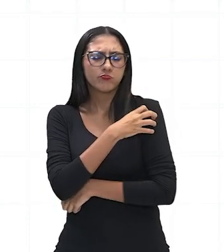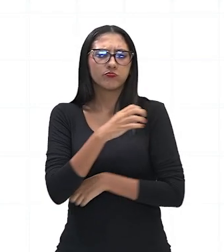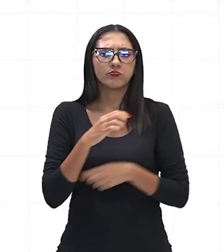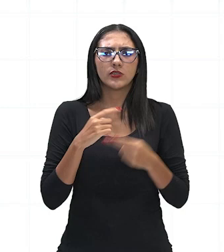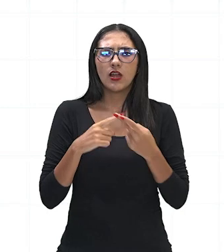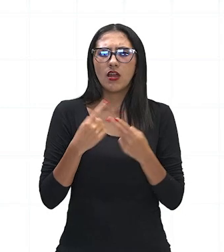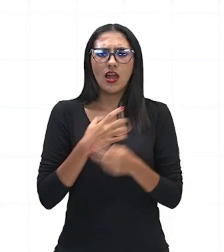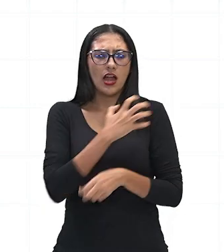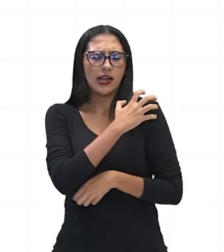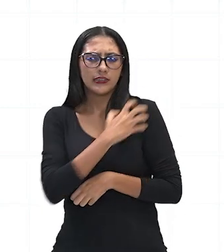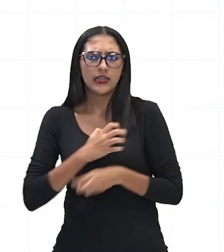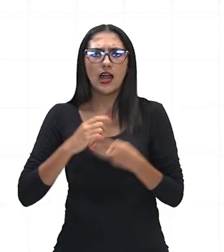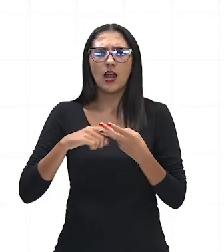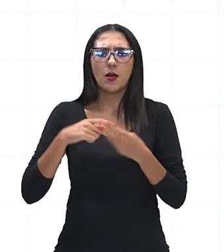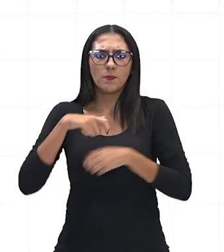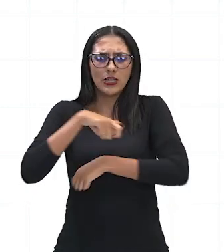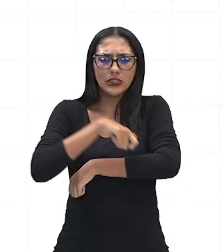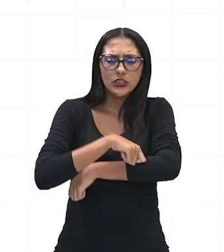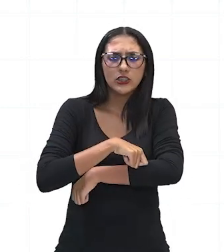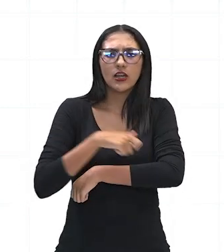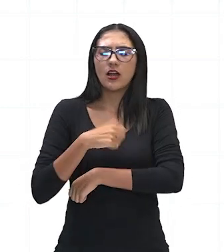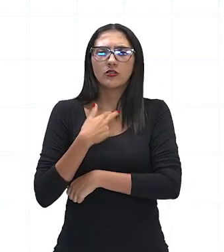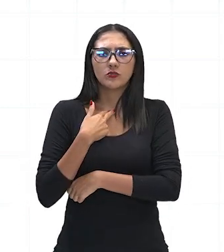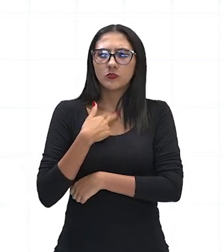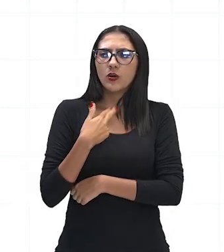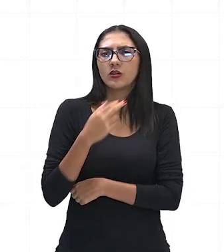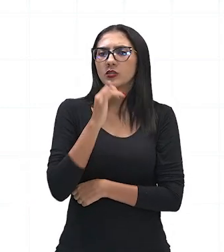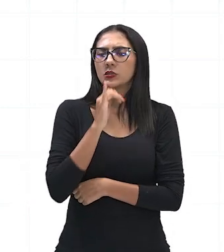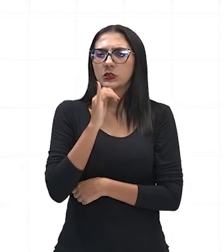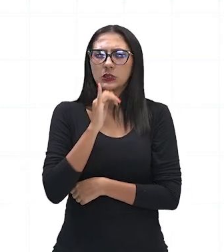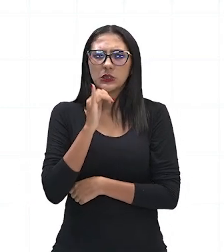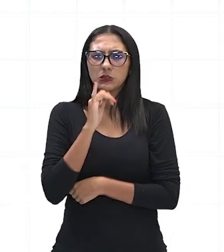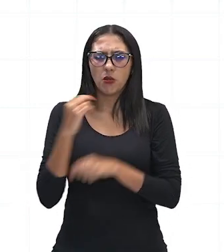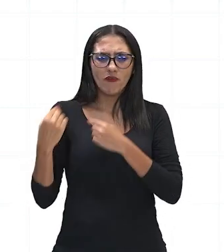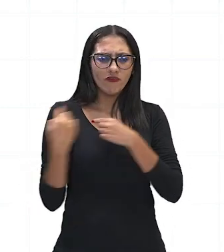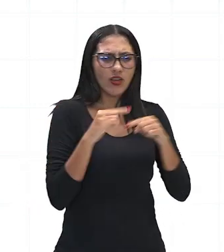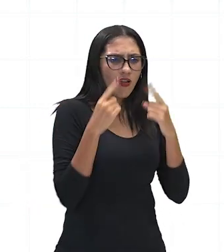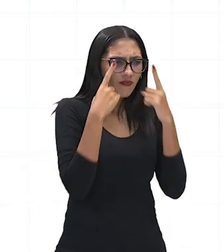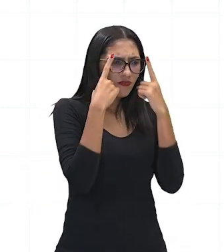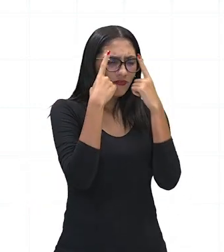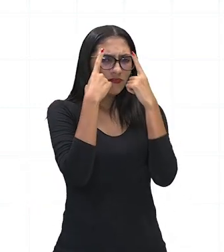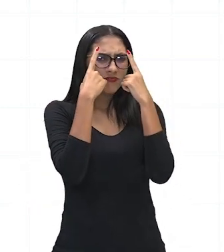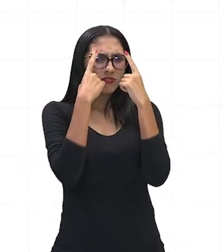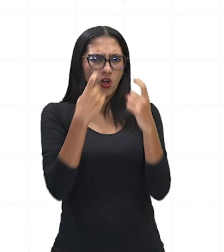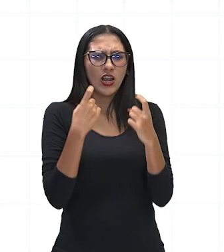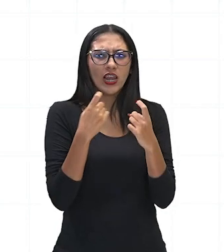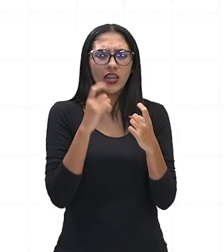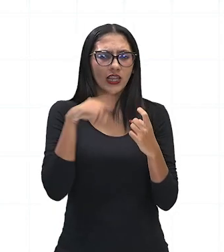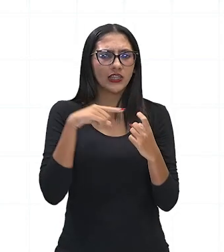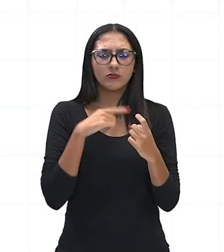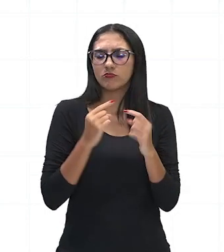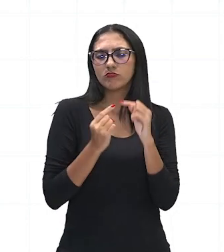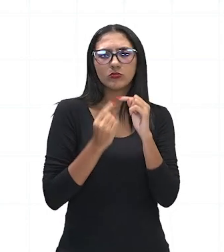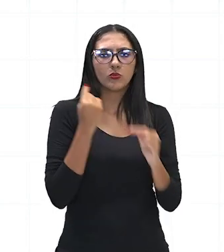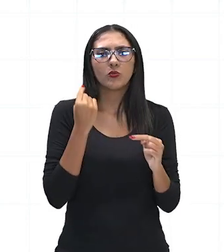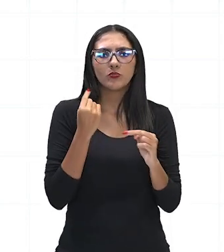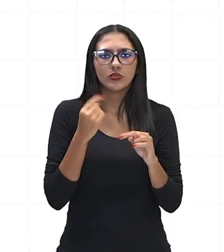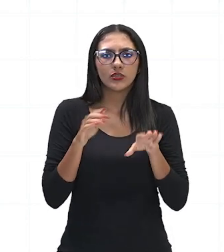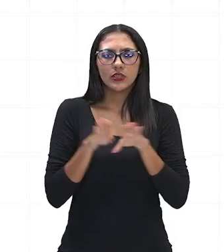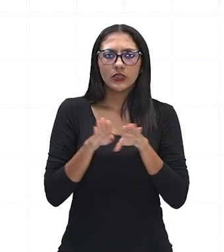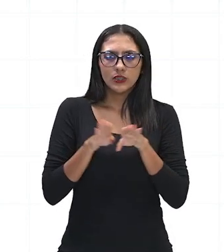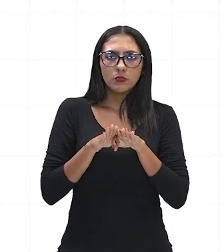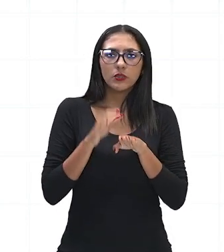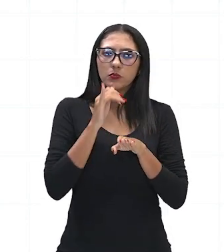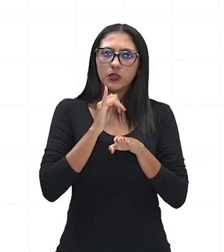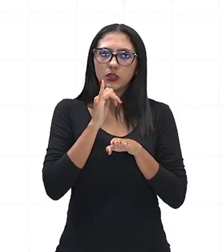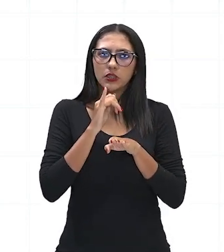arranhar, beliscar, ou seja, fazer qualquer atitude agressiva demais ao oponente. Os golpes abaixo da linha da cintura